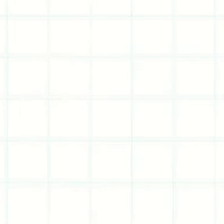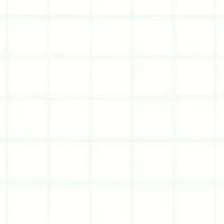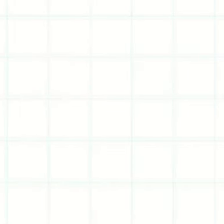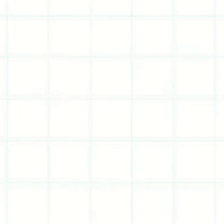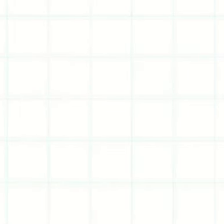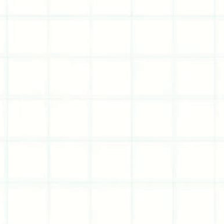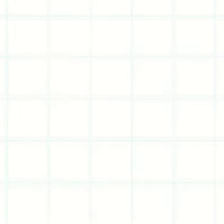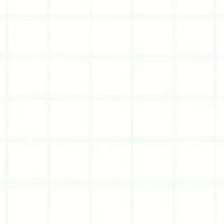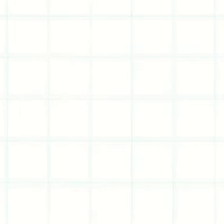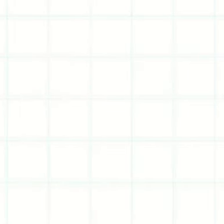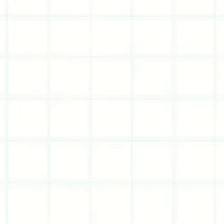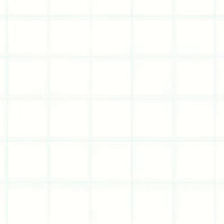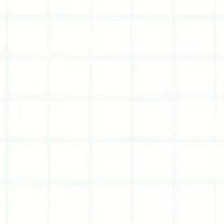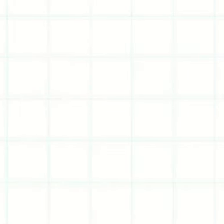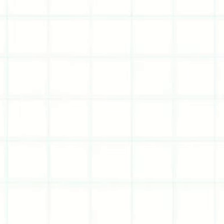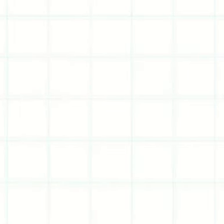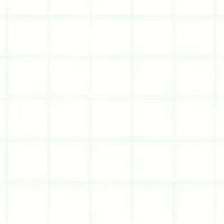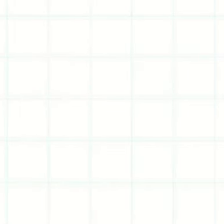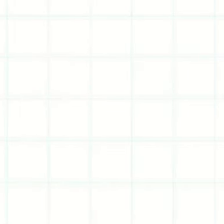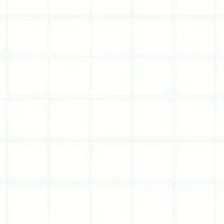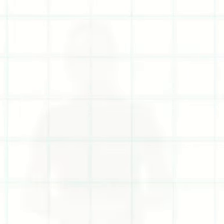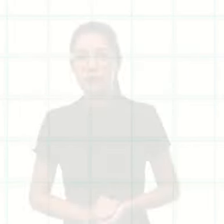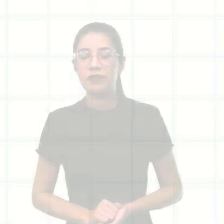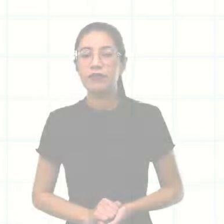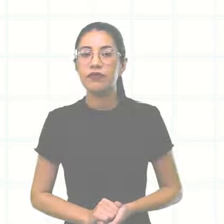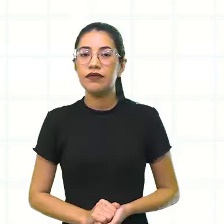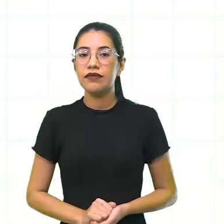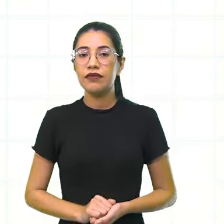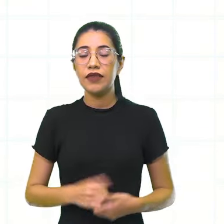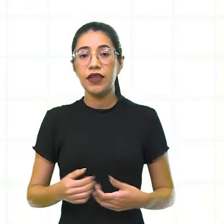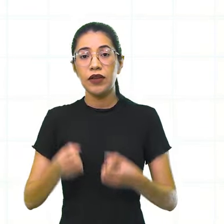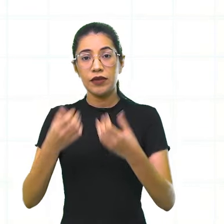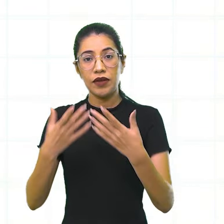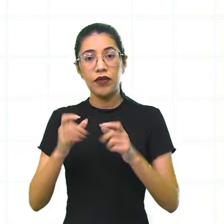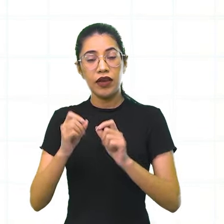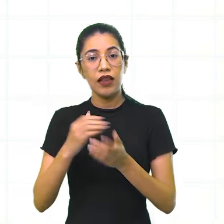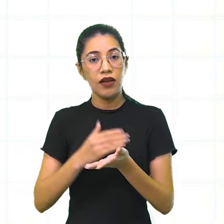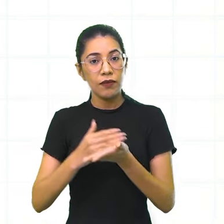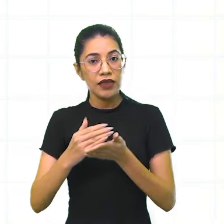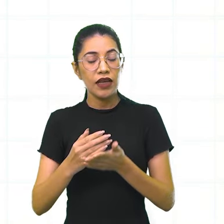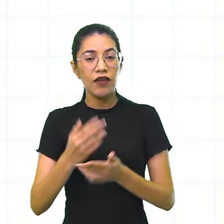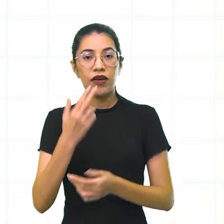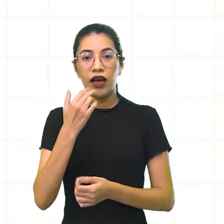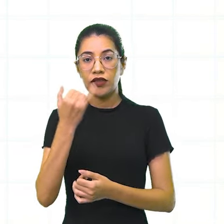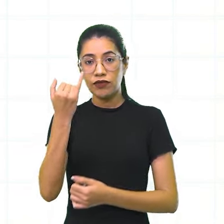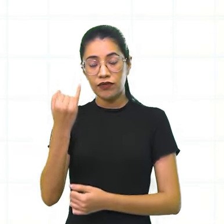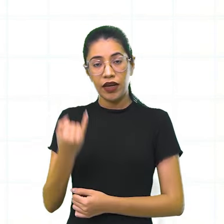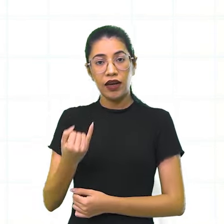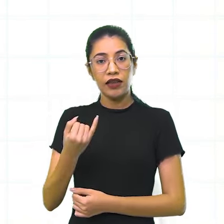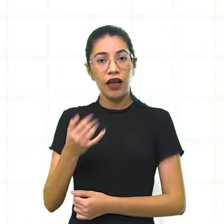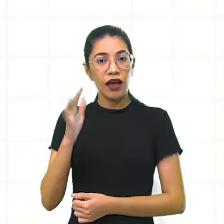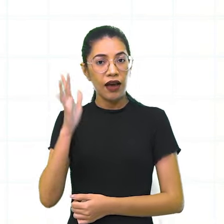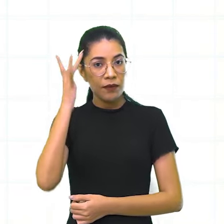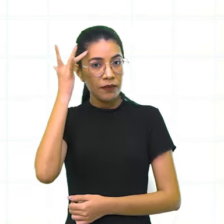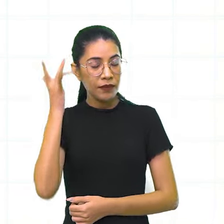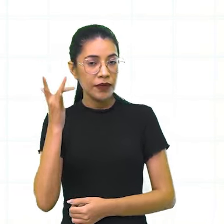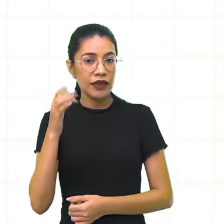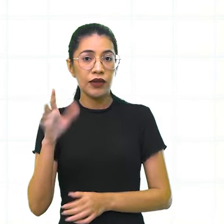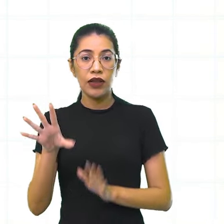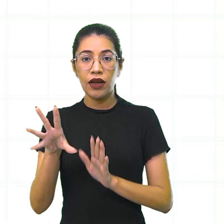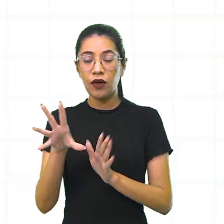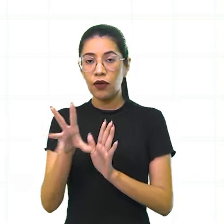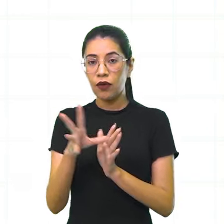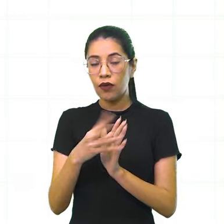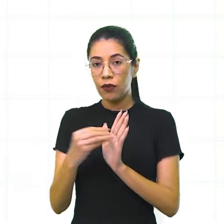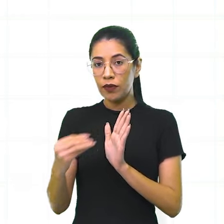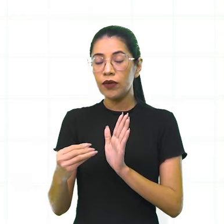dizendo o que ela ia fazer, que ela ia começar a dieta amanhã. Então, ela reproduziu a fala da colega.